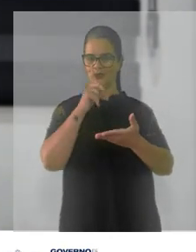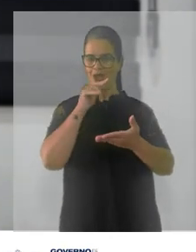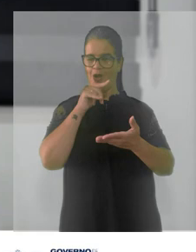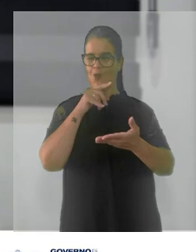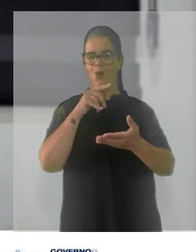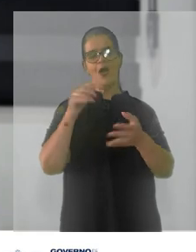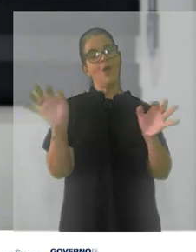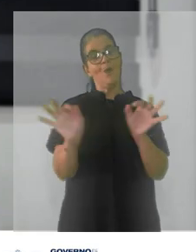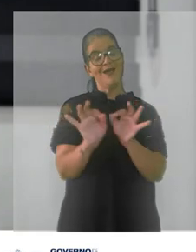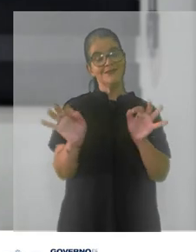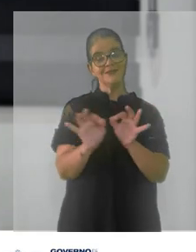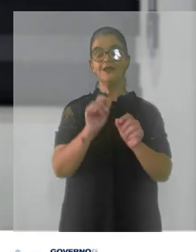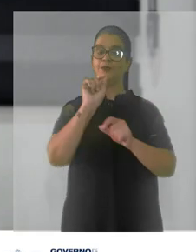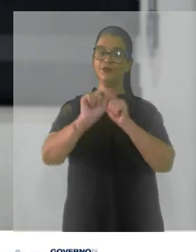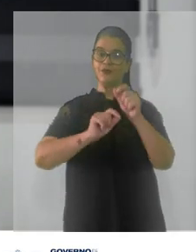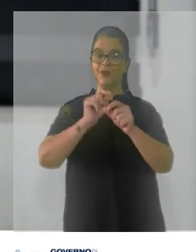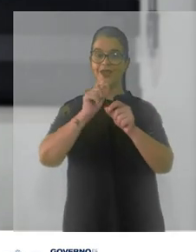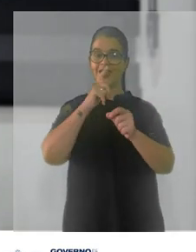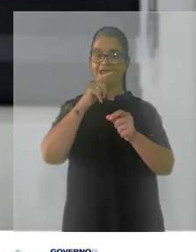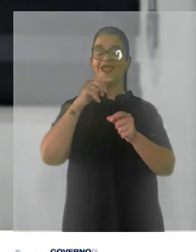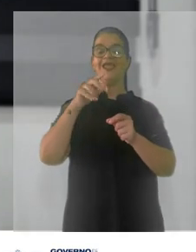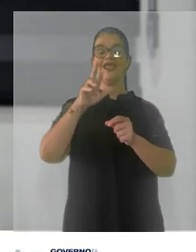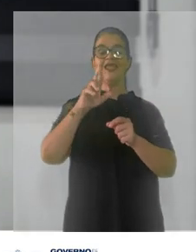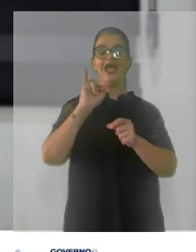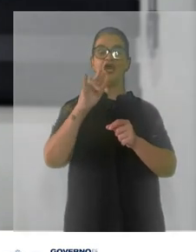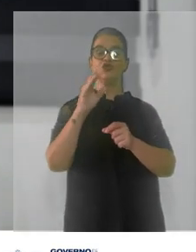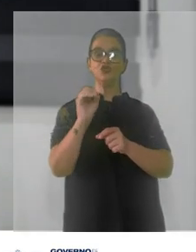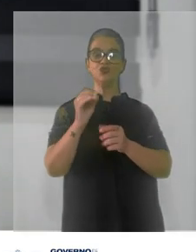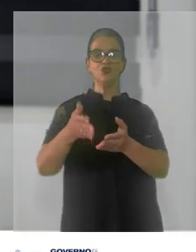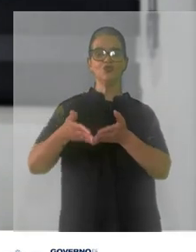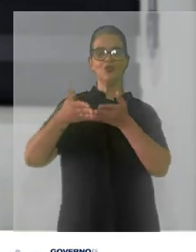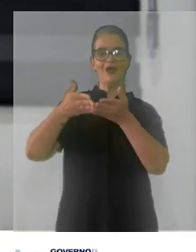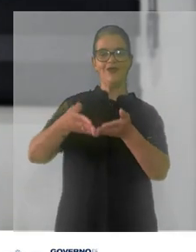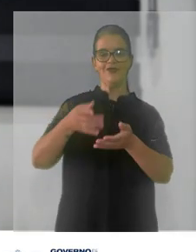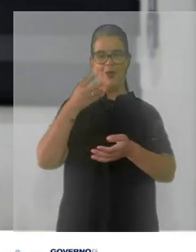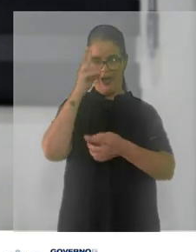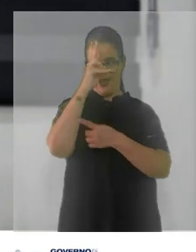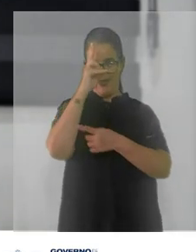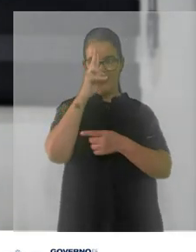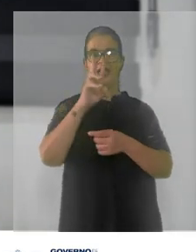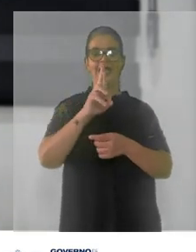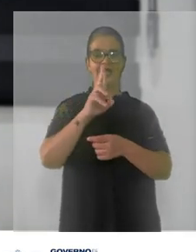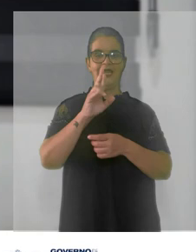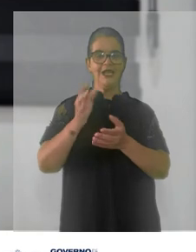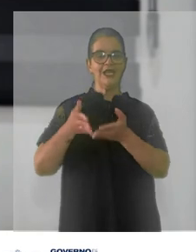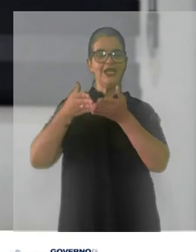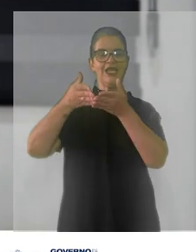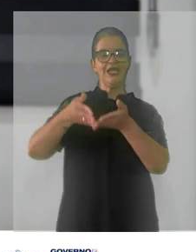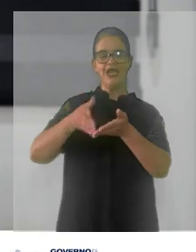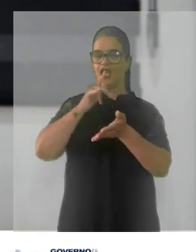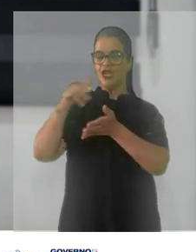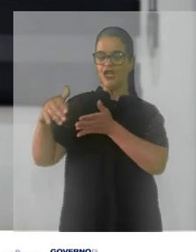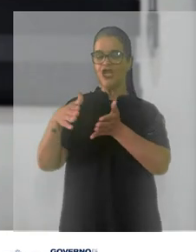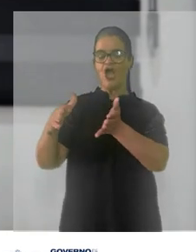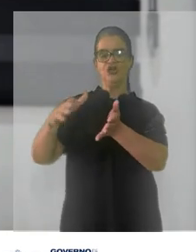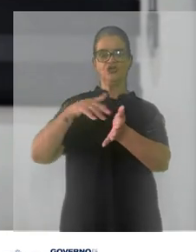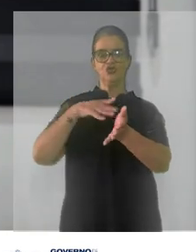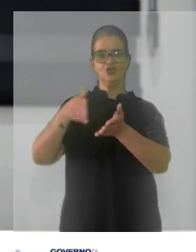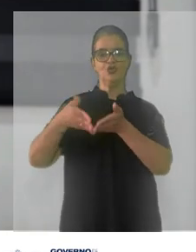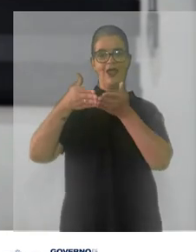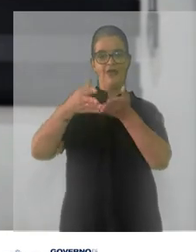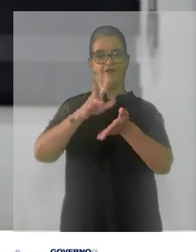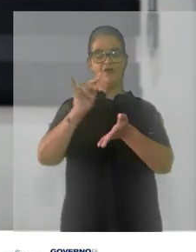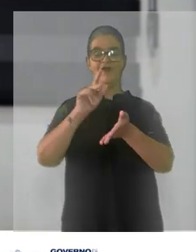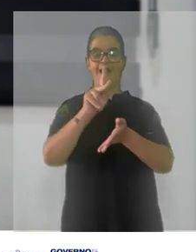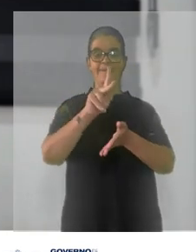simples que seria o Riacho do Navio. Lembra da música? Riacho do Navio vai dar no Pajeú, ou